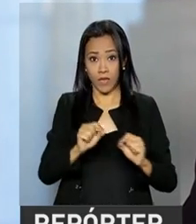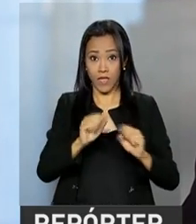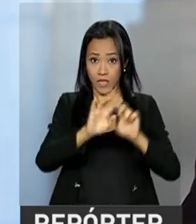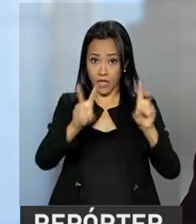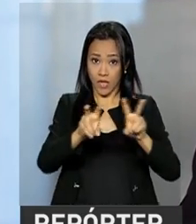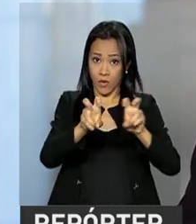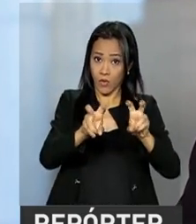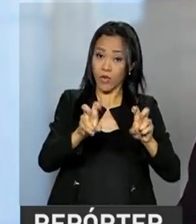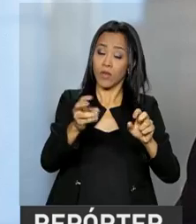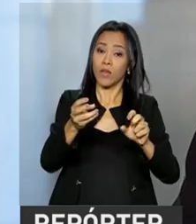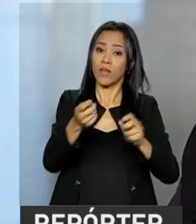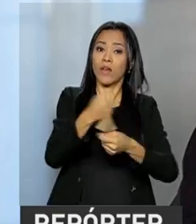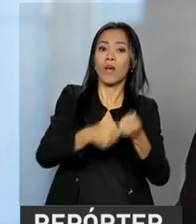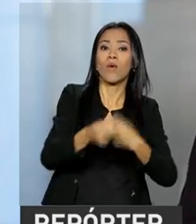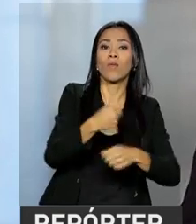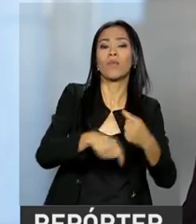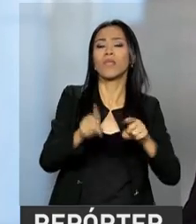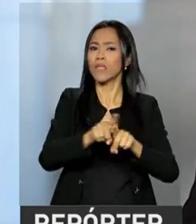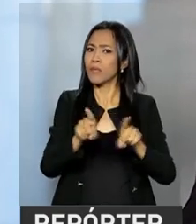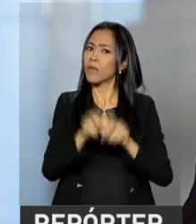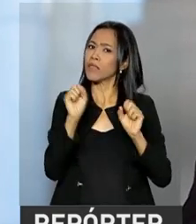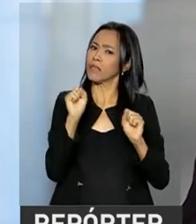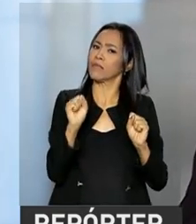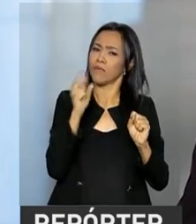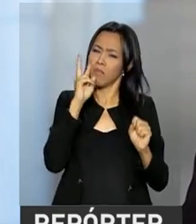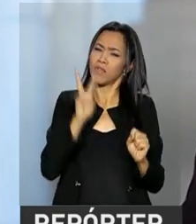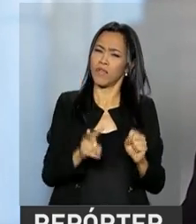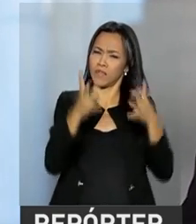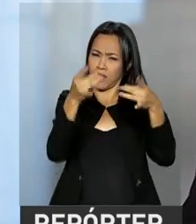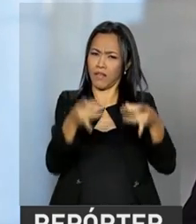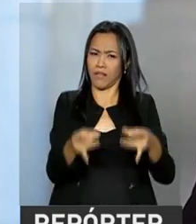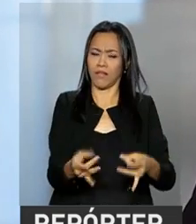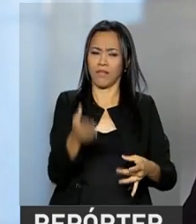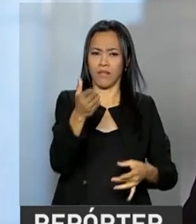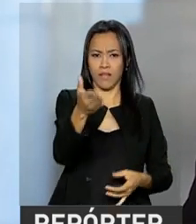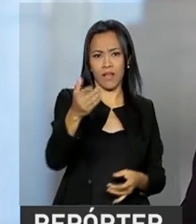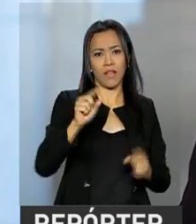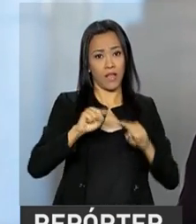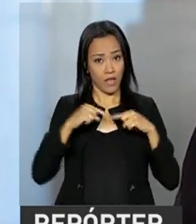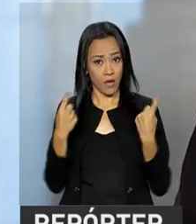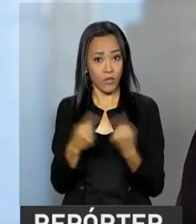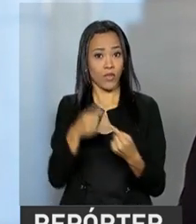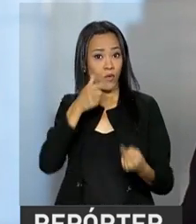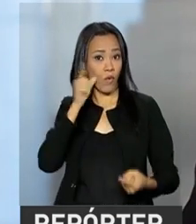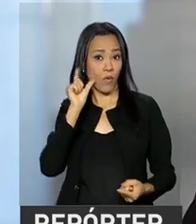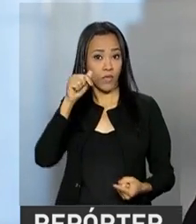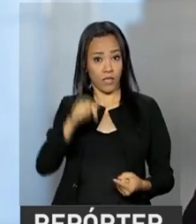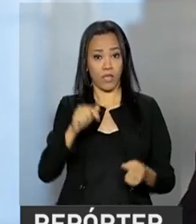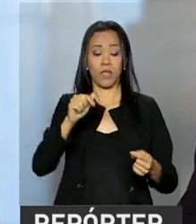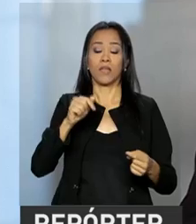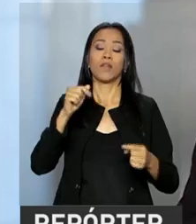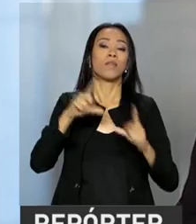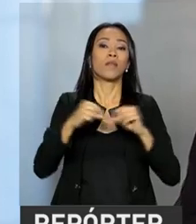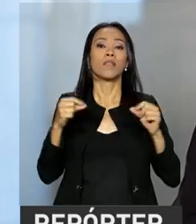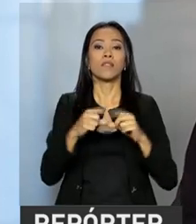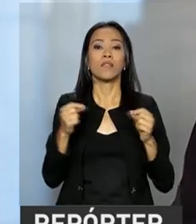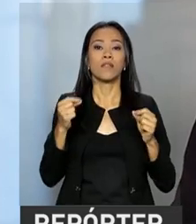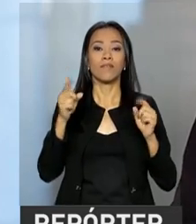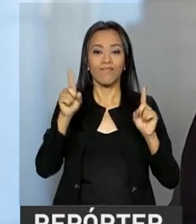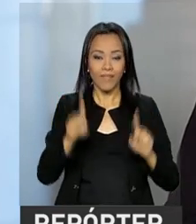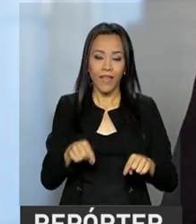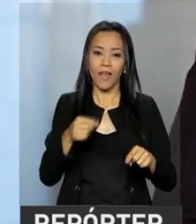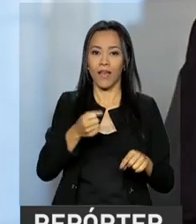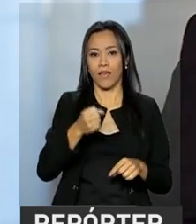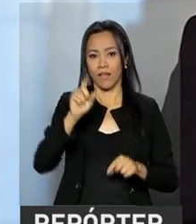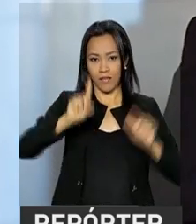sustentabilidade que se espera da Previdência vamos ver os detalhes então sobre essa reunião no dia de ontem aqui em Brasília na reportagem que